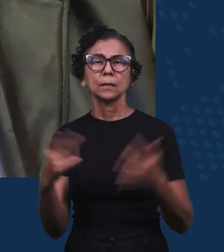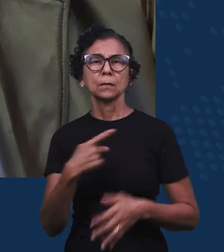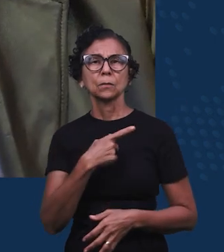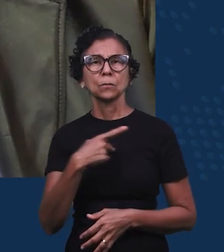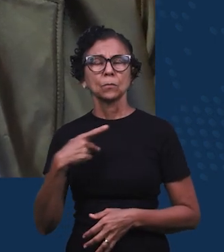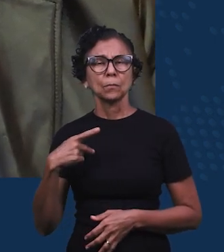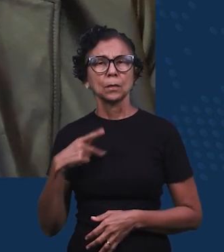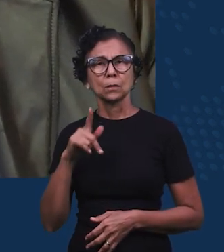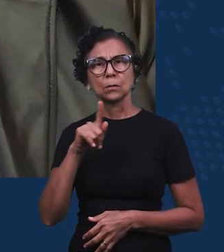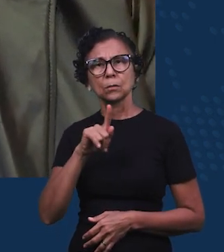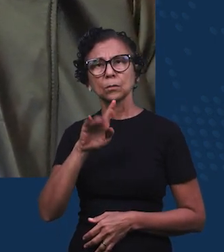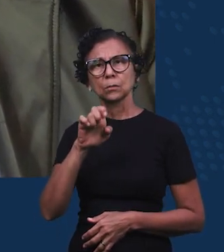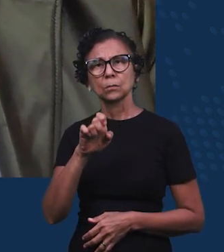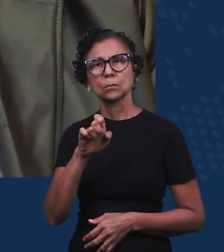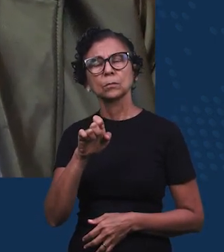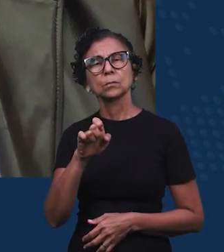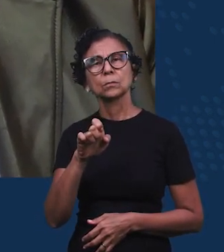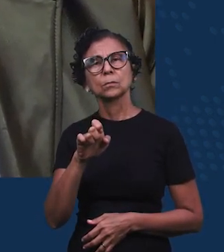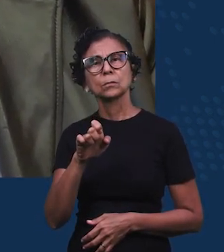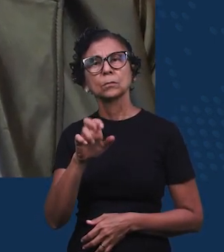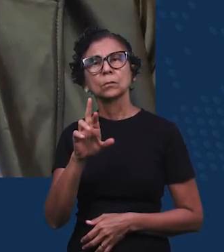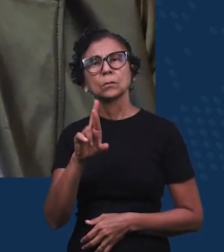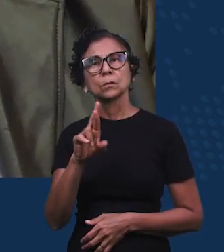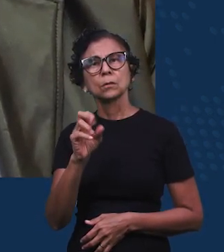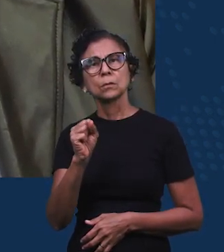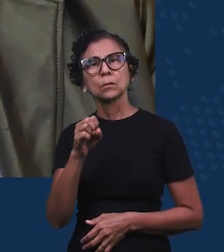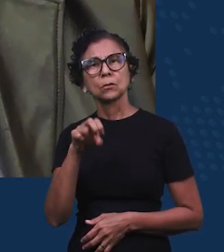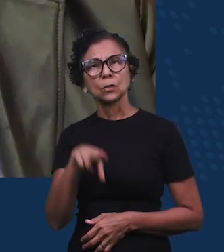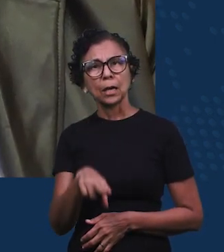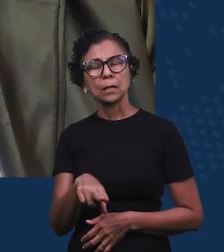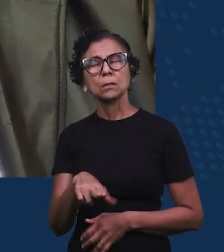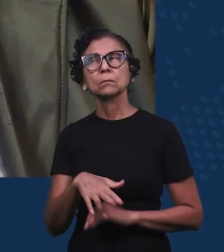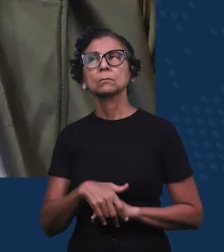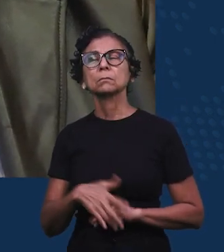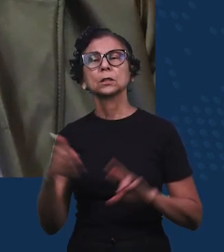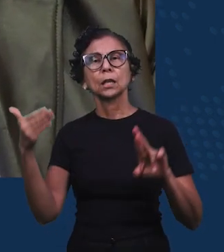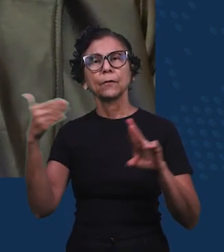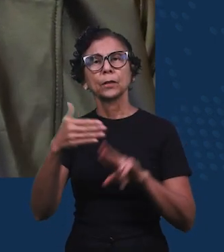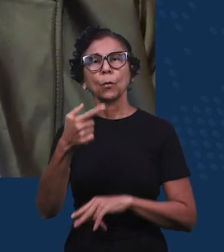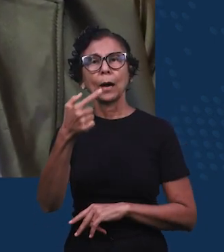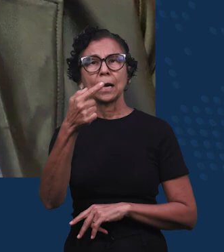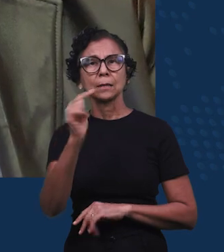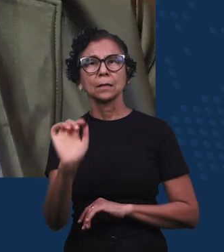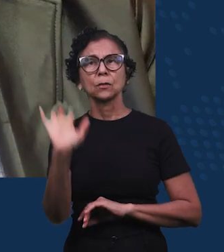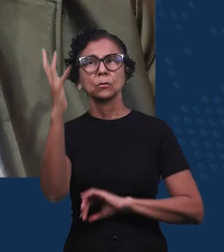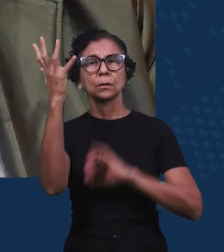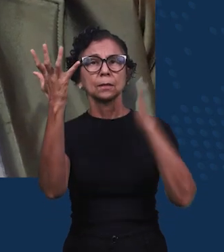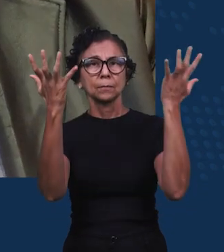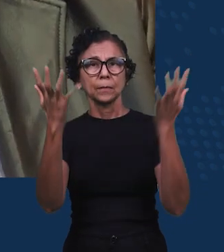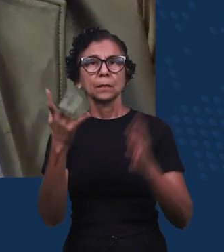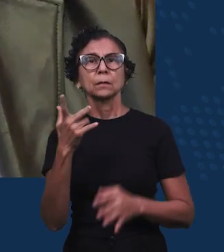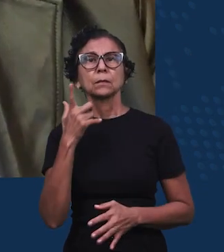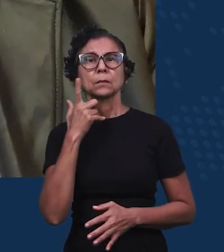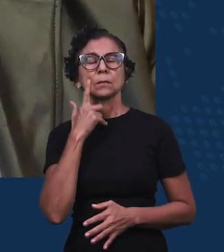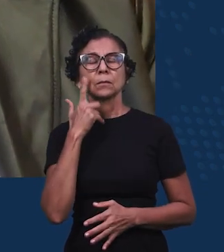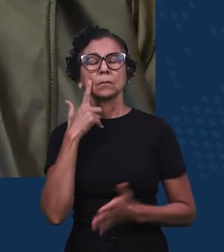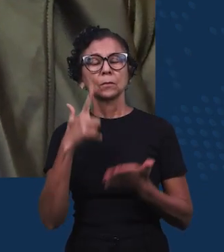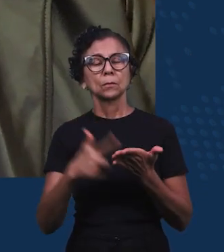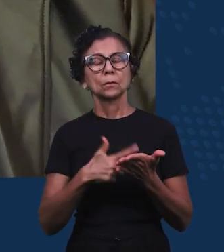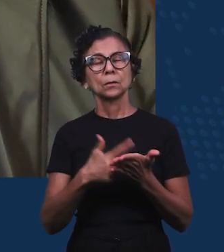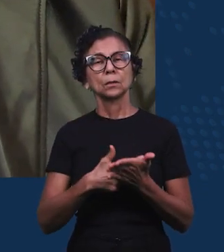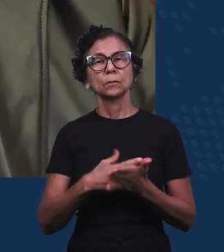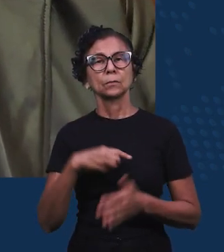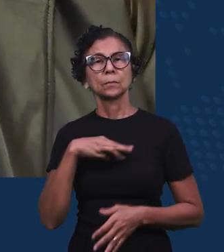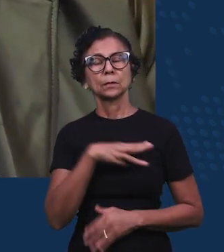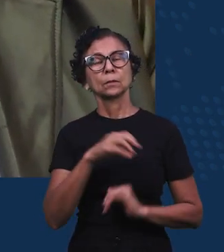pastor Gerson ele mencionou os 7 sinais que encontramos em Mateus 24